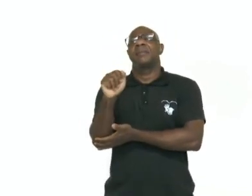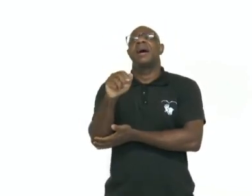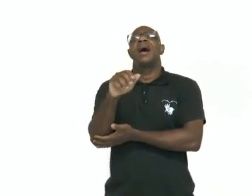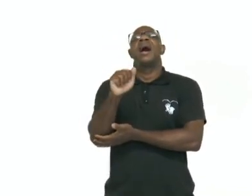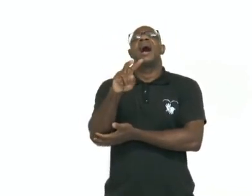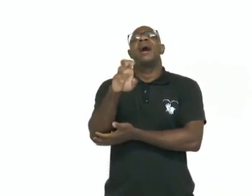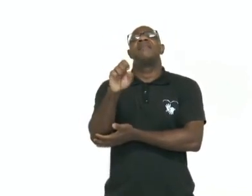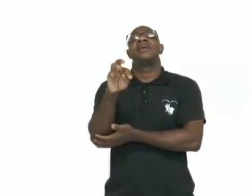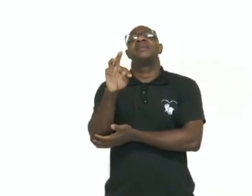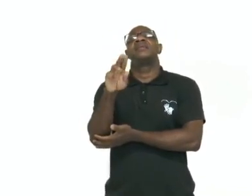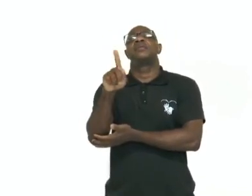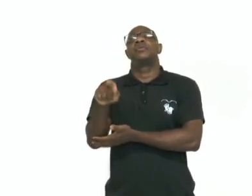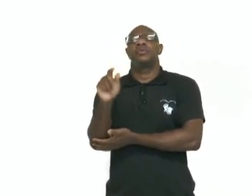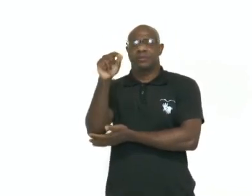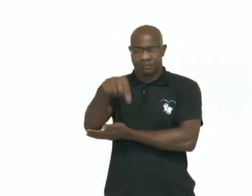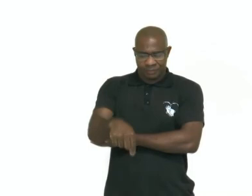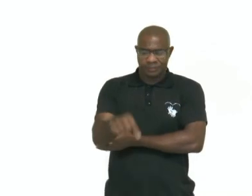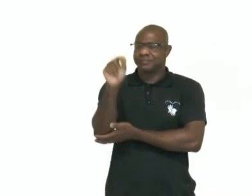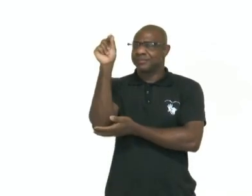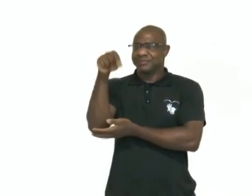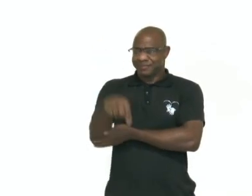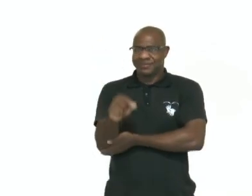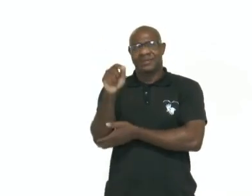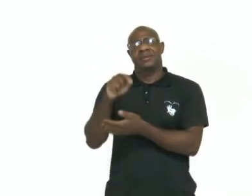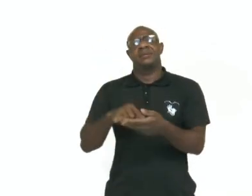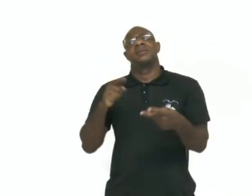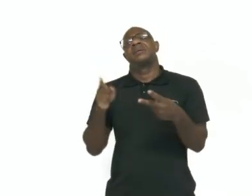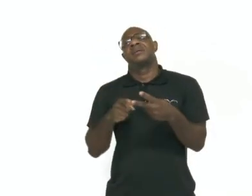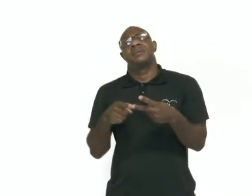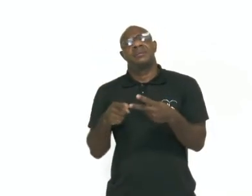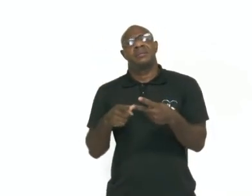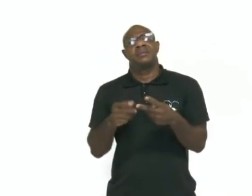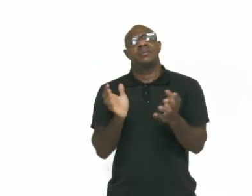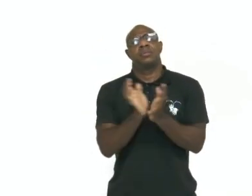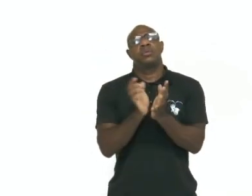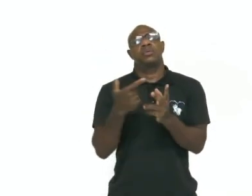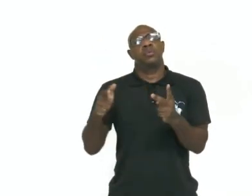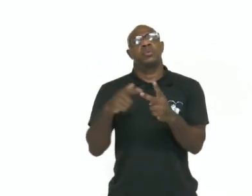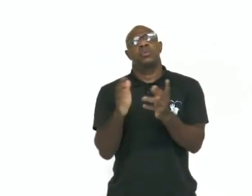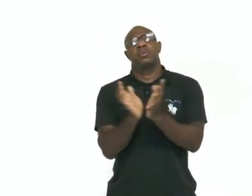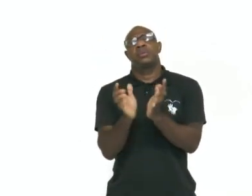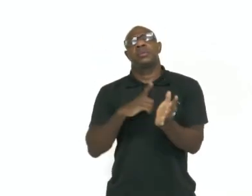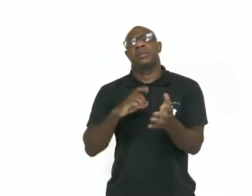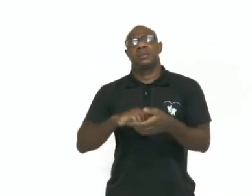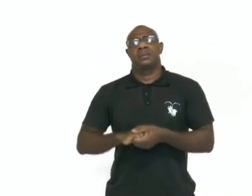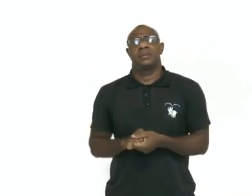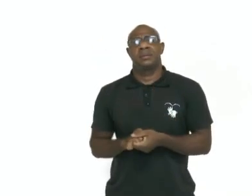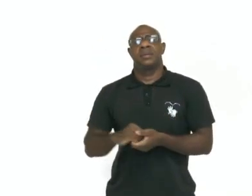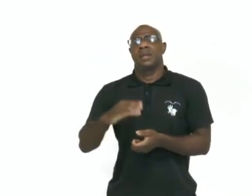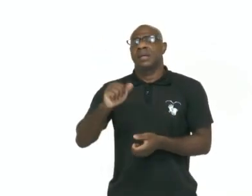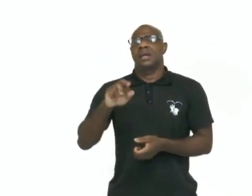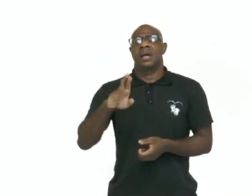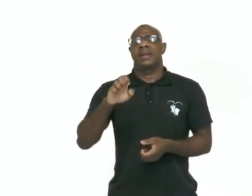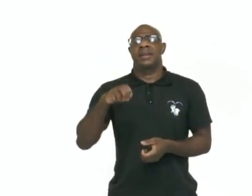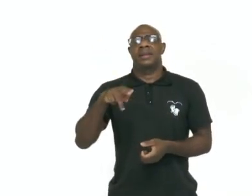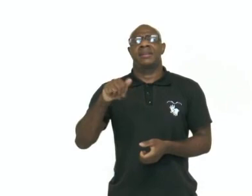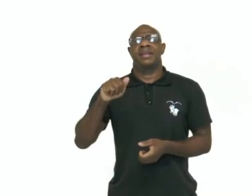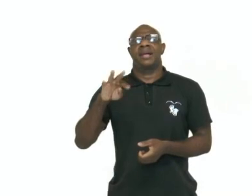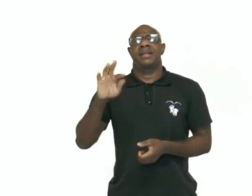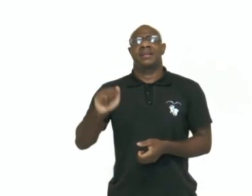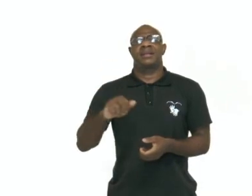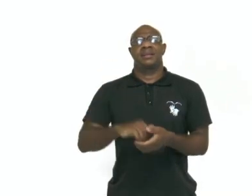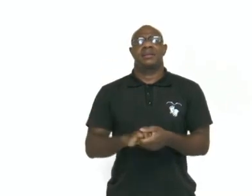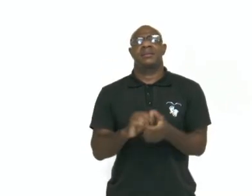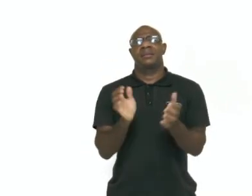que não tem ali a quilha no externo. E nós temos o outro grupo aqui da carenata, né? Que é representada então